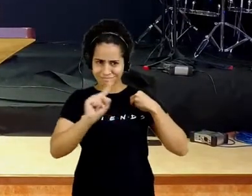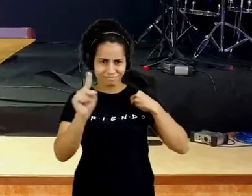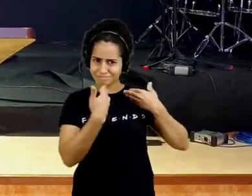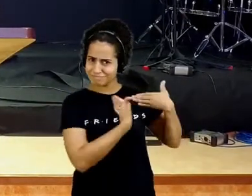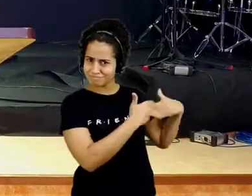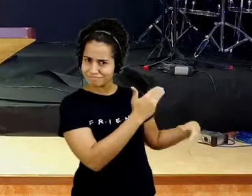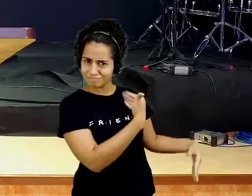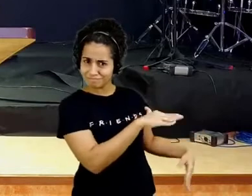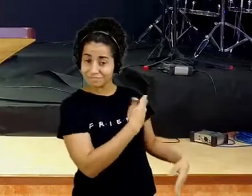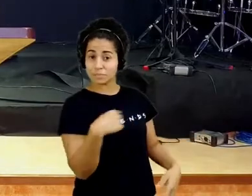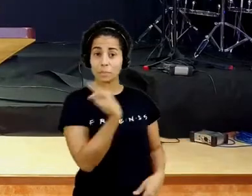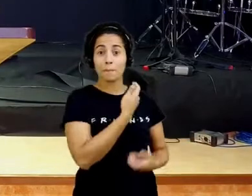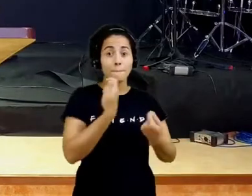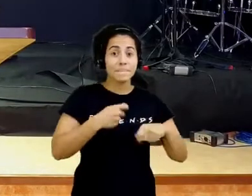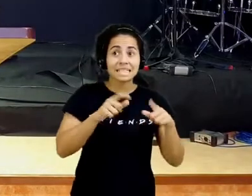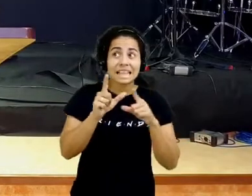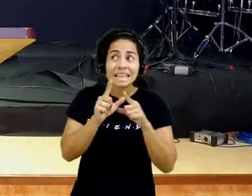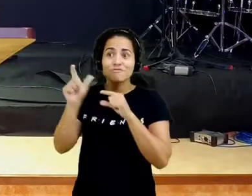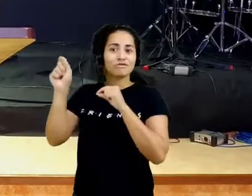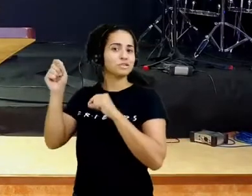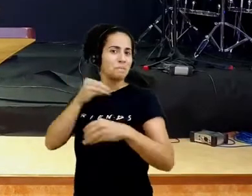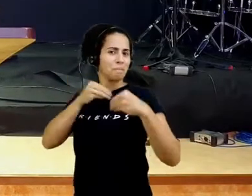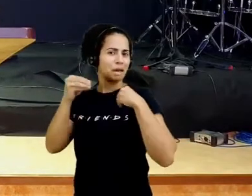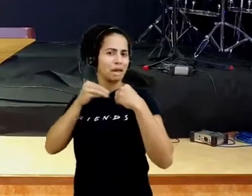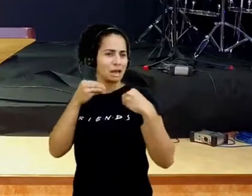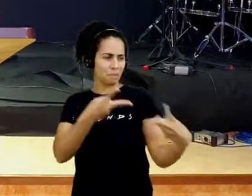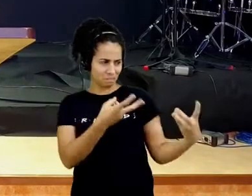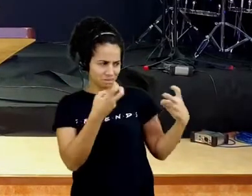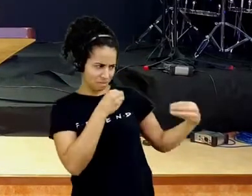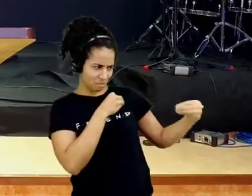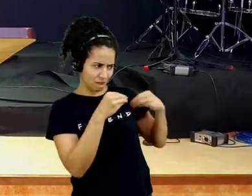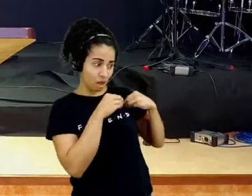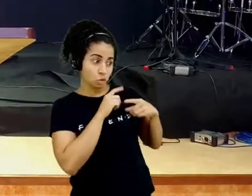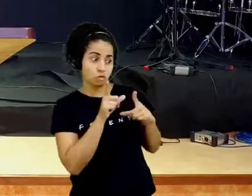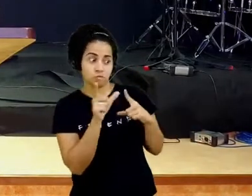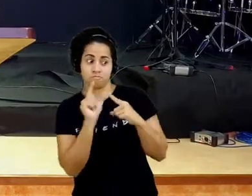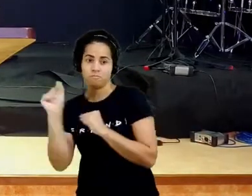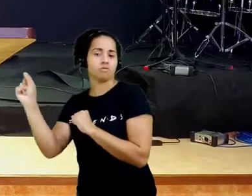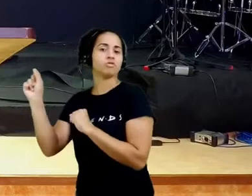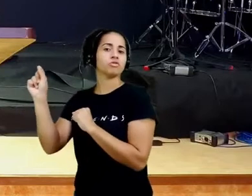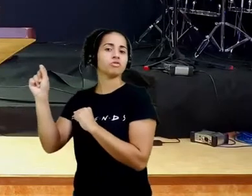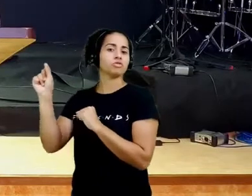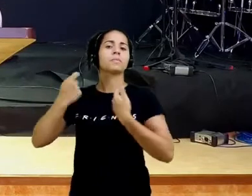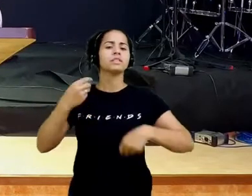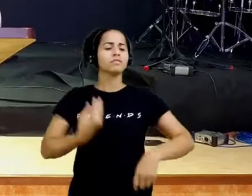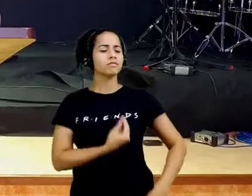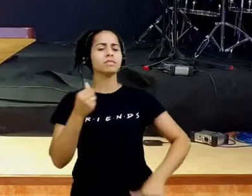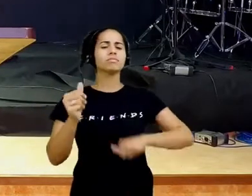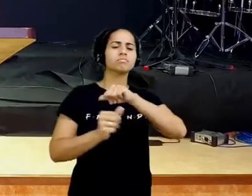isso, que nós temos que fugir do pecado e viver uma vida de transformação, de santificação, né,